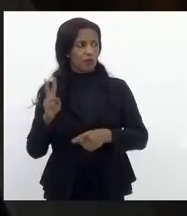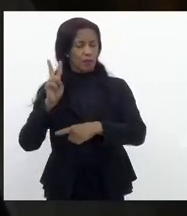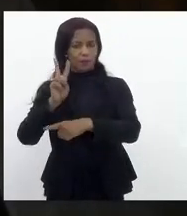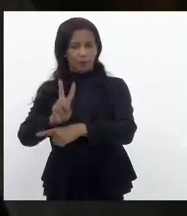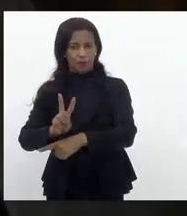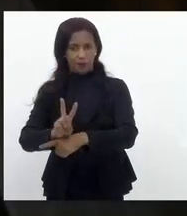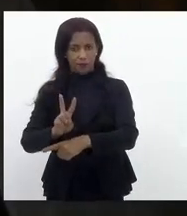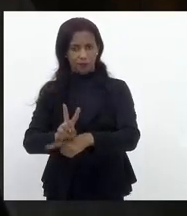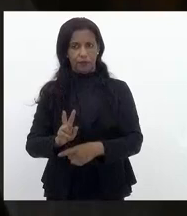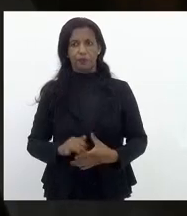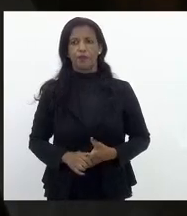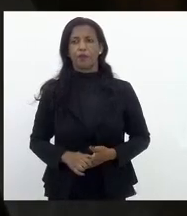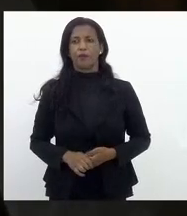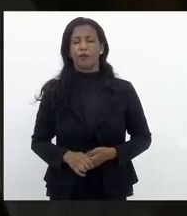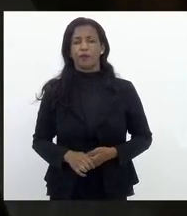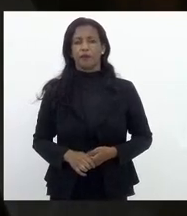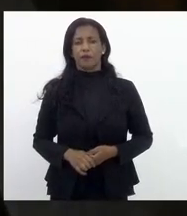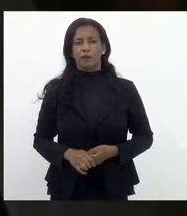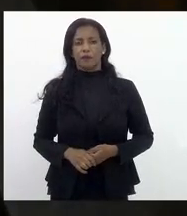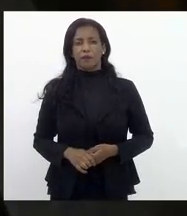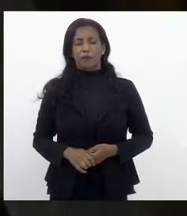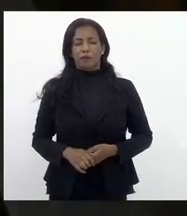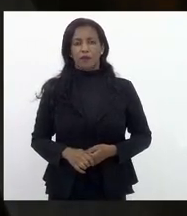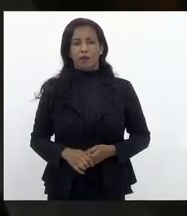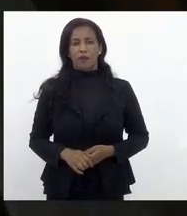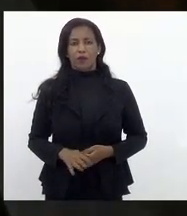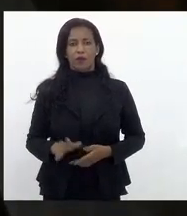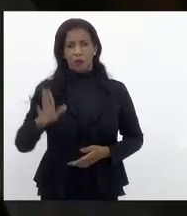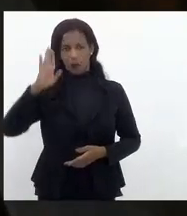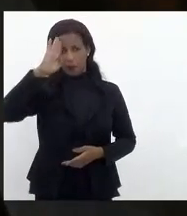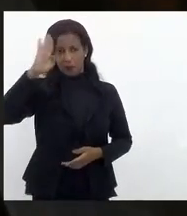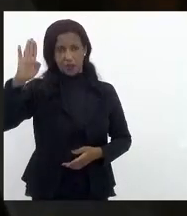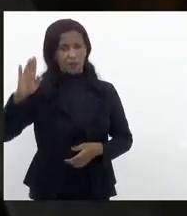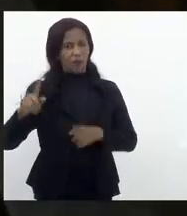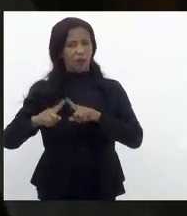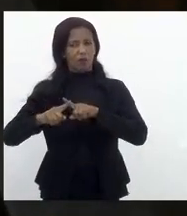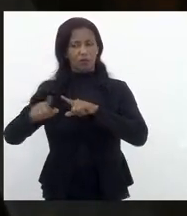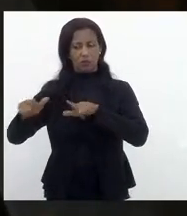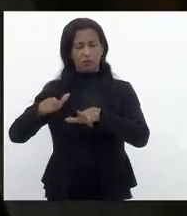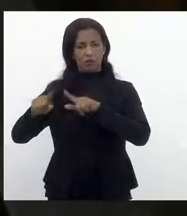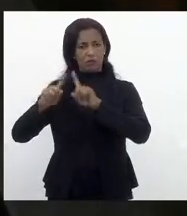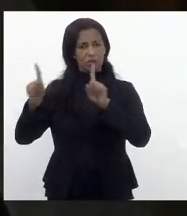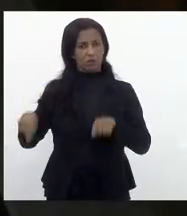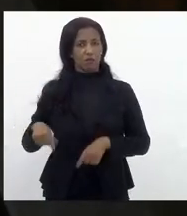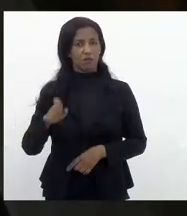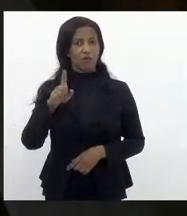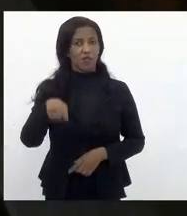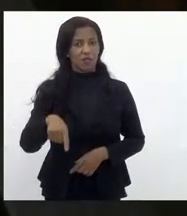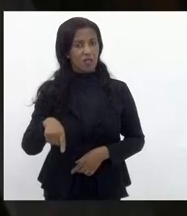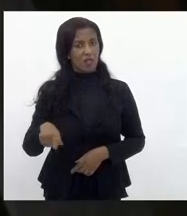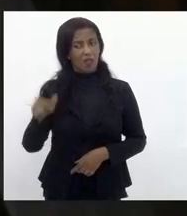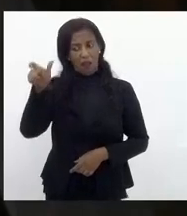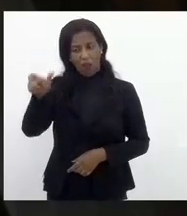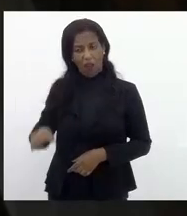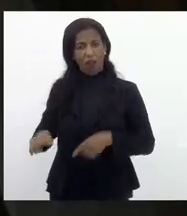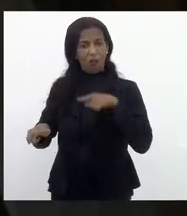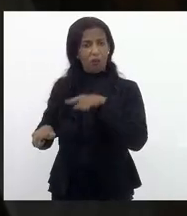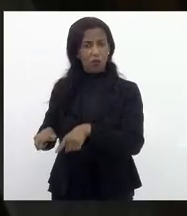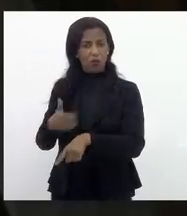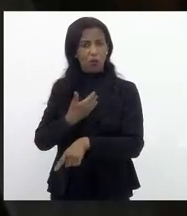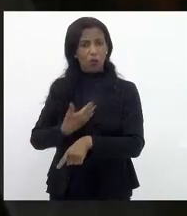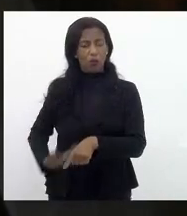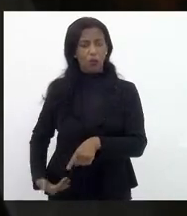Preserve a mola mestra do serviço público que é um funcionário